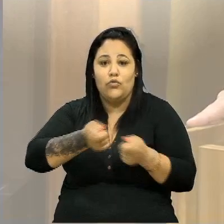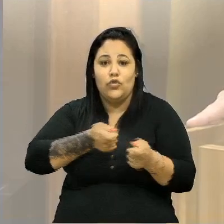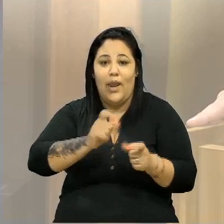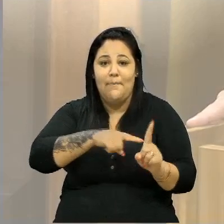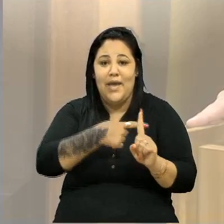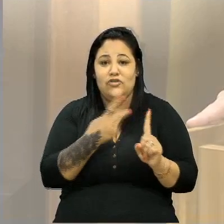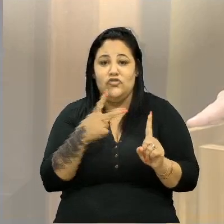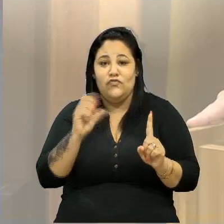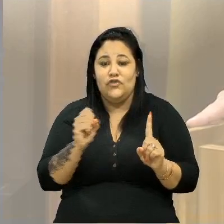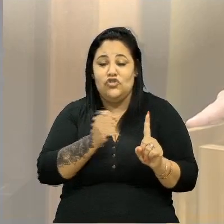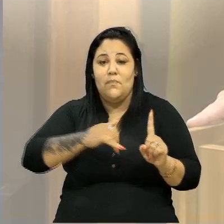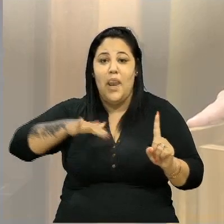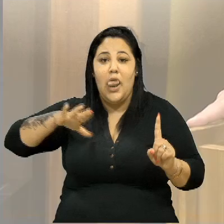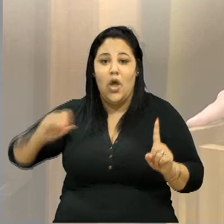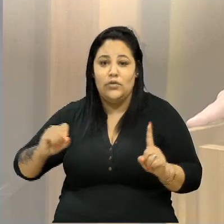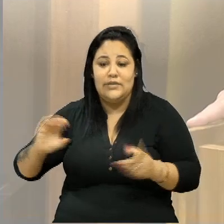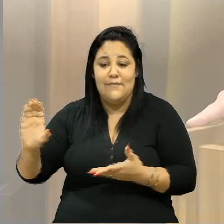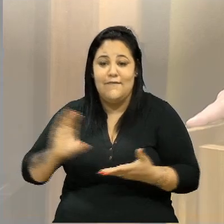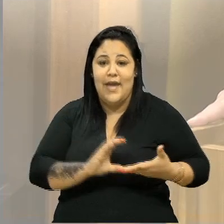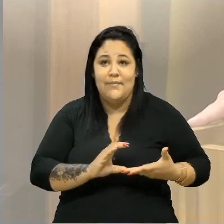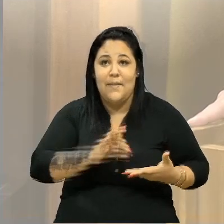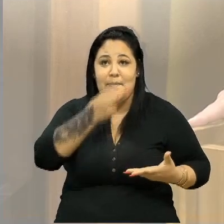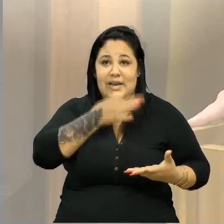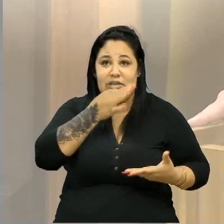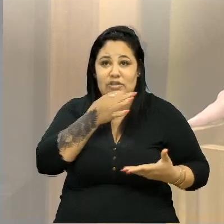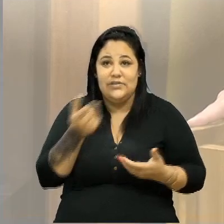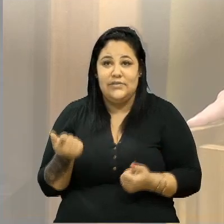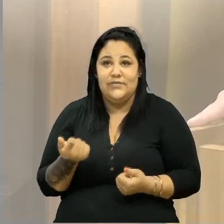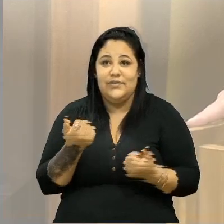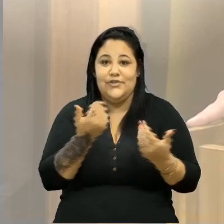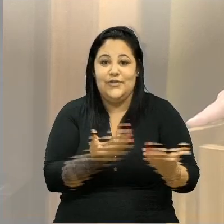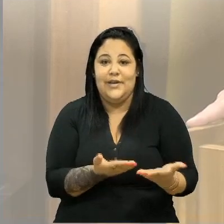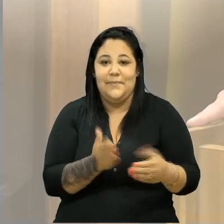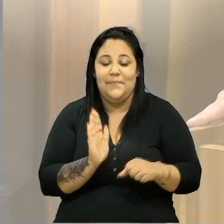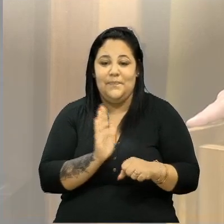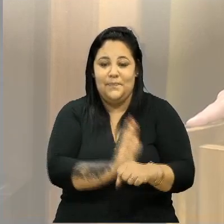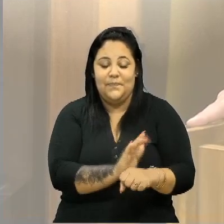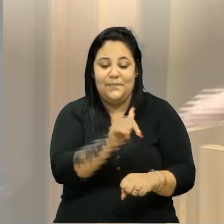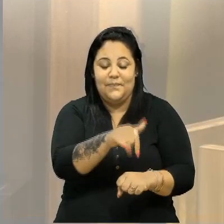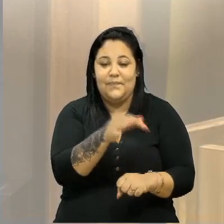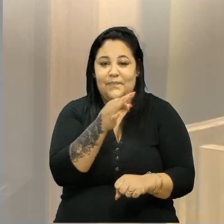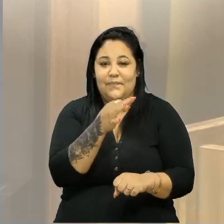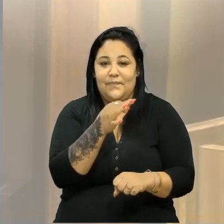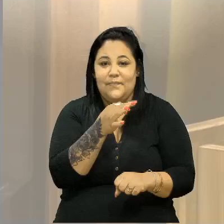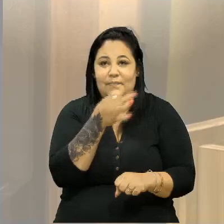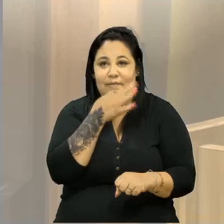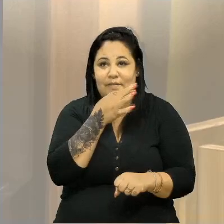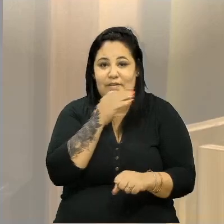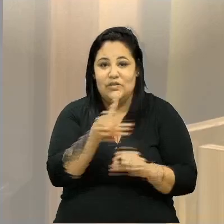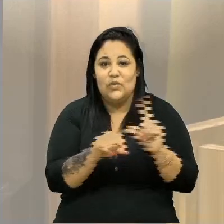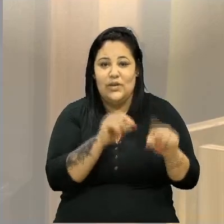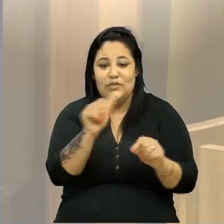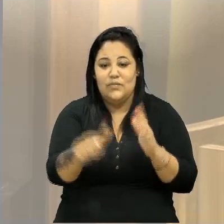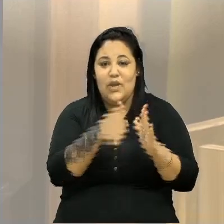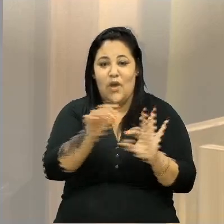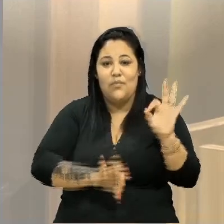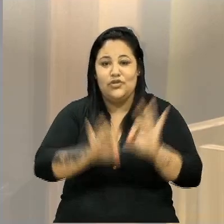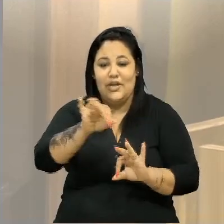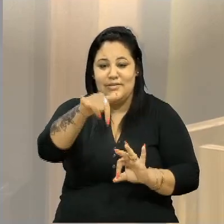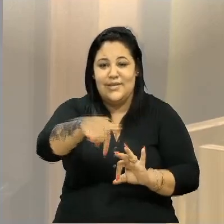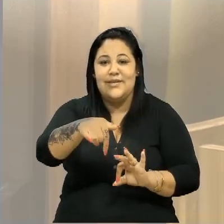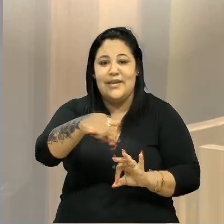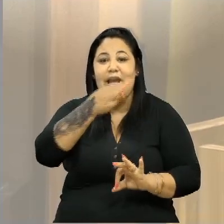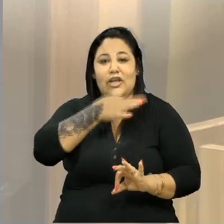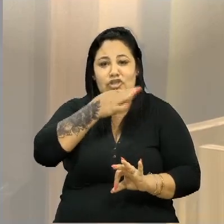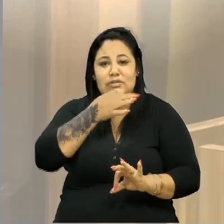milhões em emendas para Caxias do Sul ano que vem, que serão entregues na comunidade caxiense, e eu vou ajudar ele a escolher os melhores projetos em Caxias para a